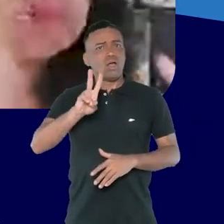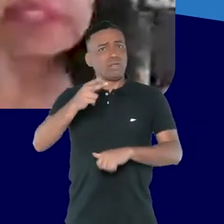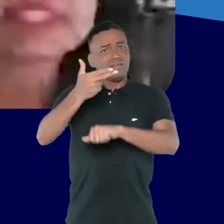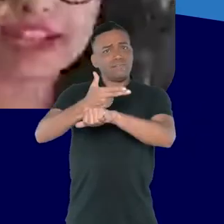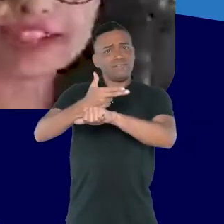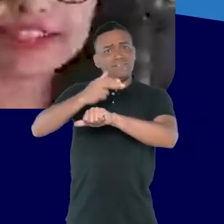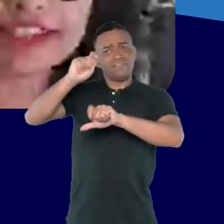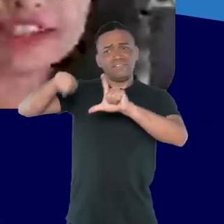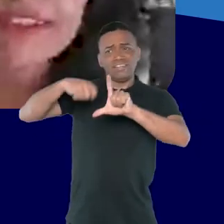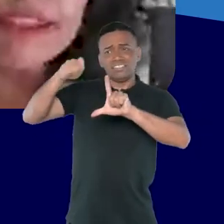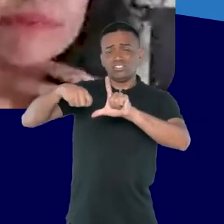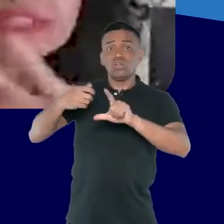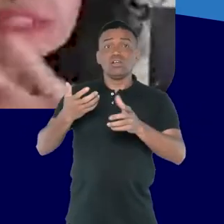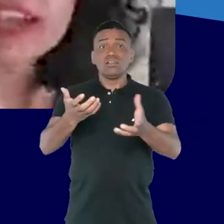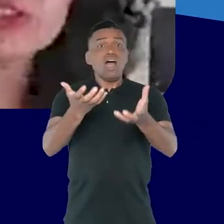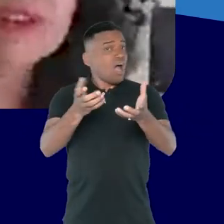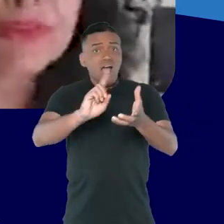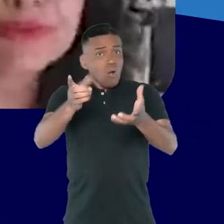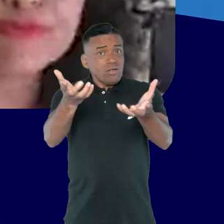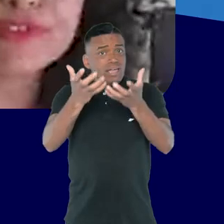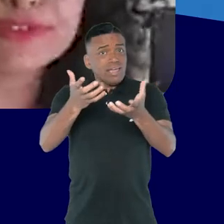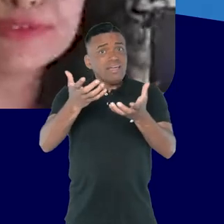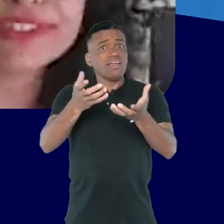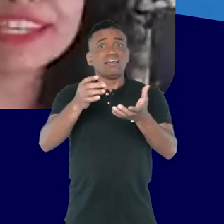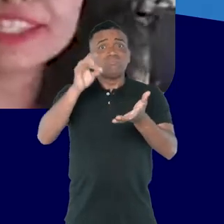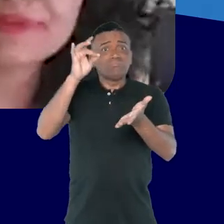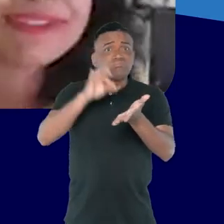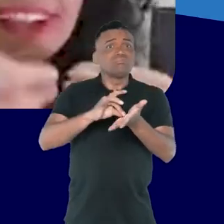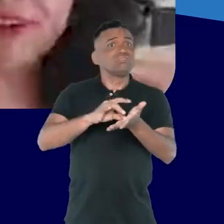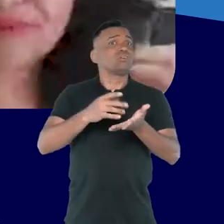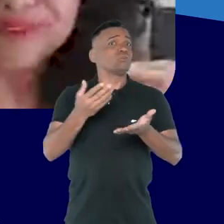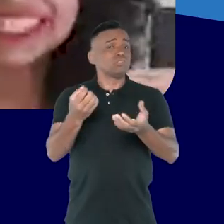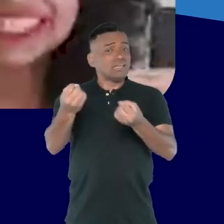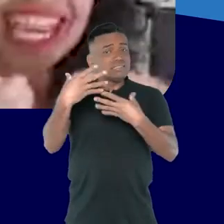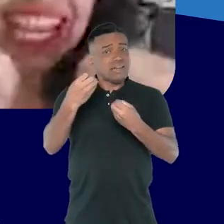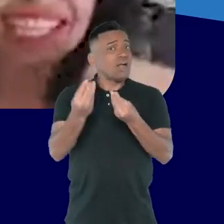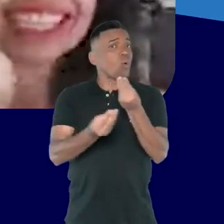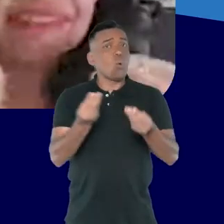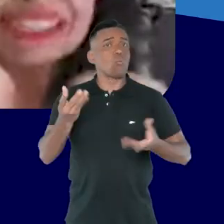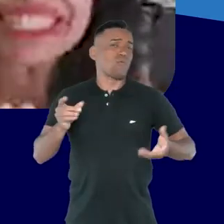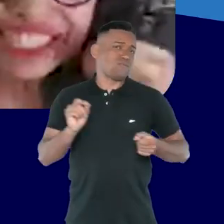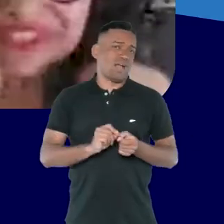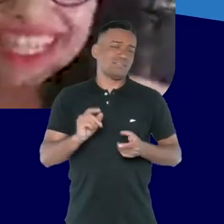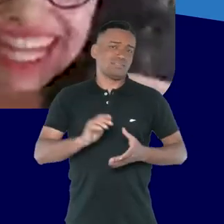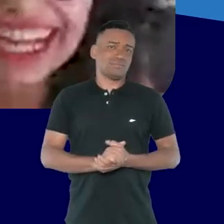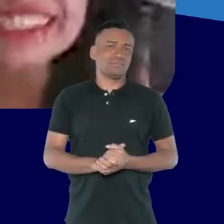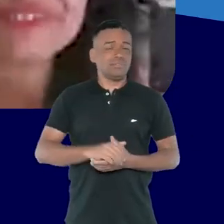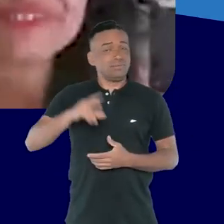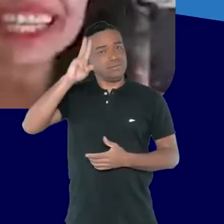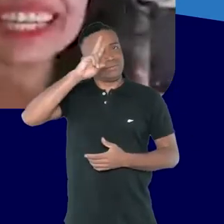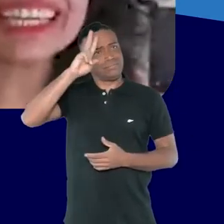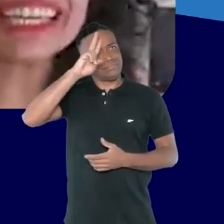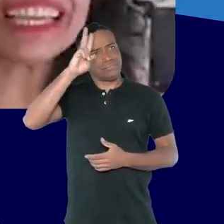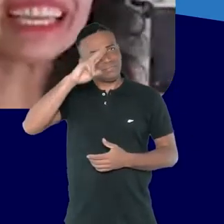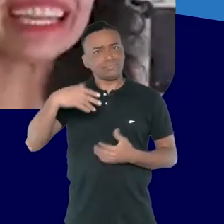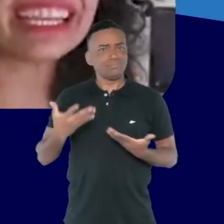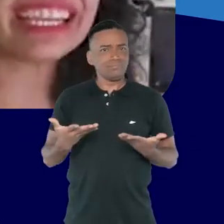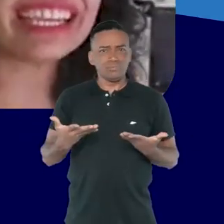elas queriam que eu ensinasse. E eu falava, mas é só olhar meus vídeos. E as pessoas, não, a gente quer que você me ensina de verdade a